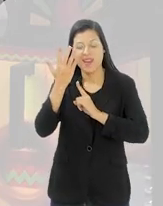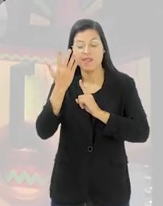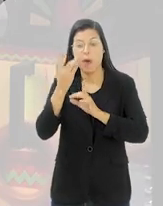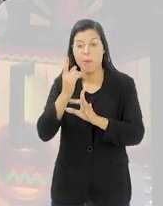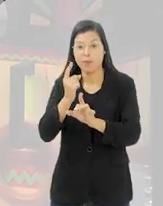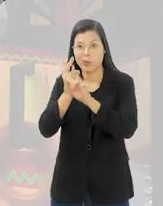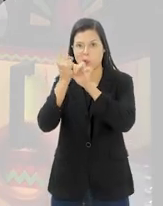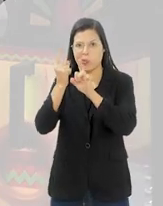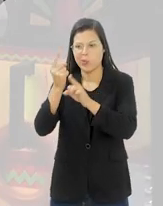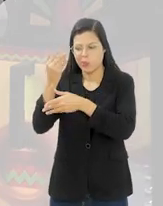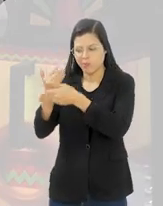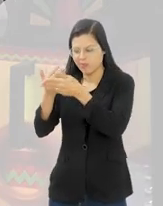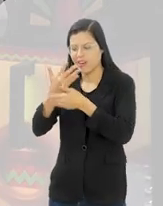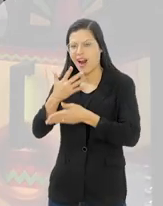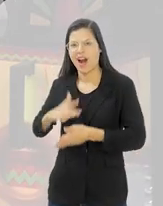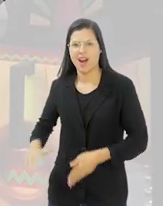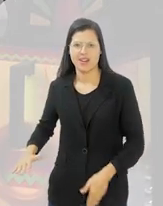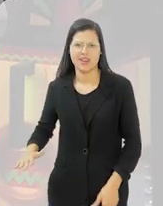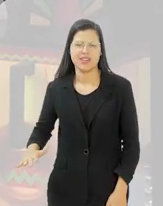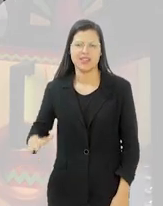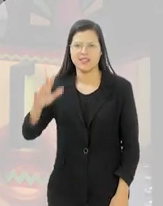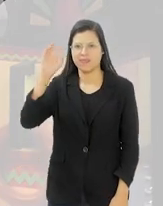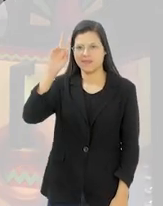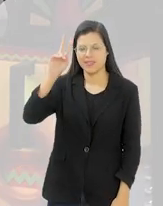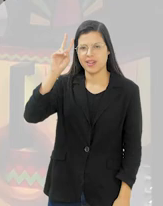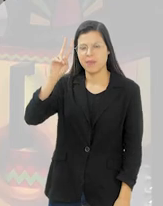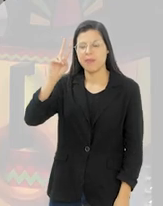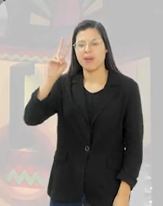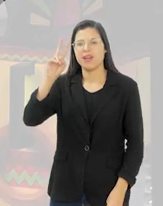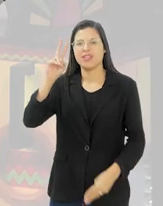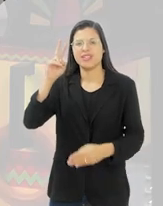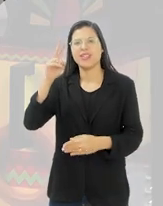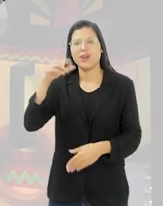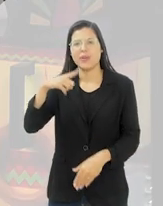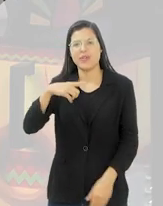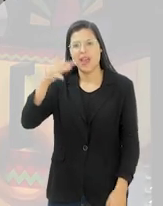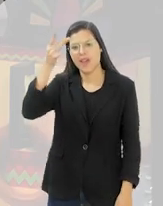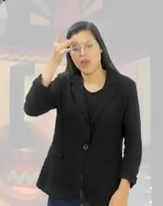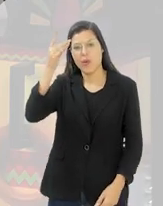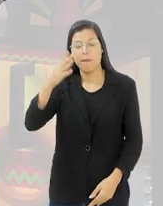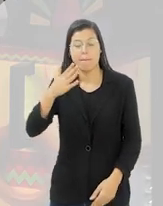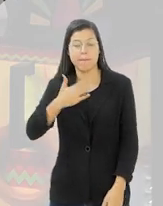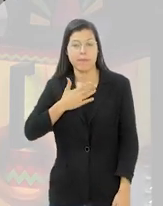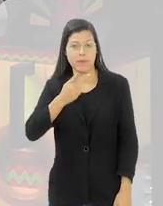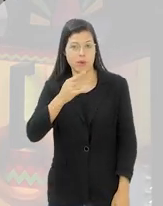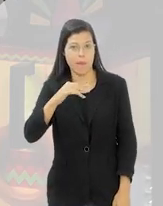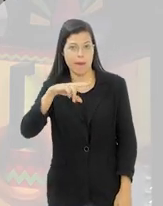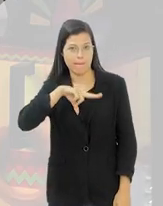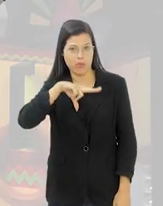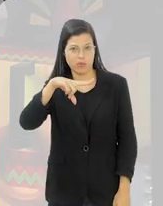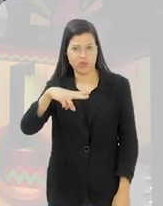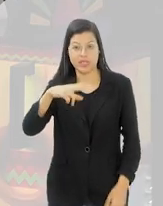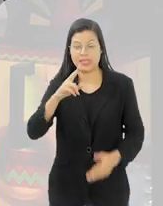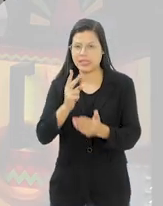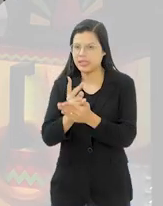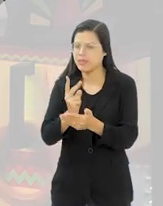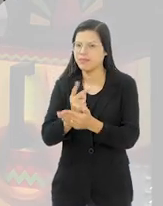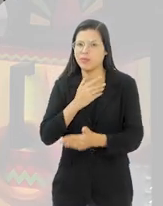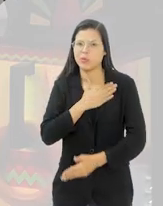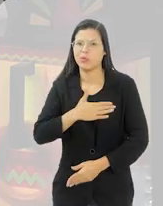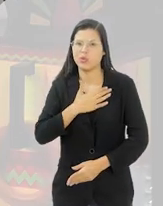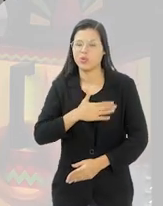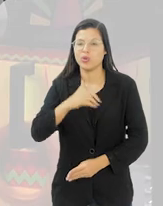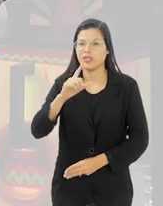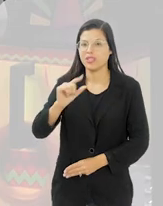mim enquanto criança. A lembrança que eu guardo até hoje, meu pai era português, ele sempre gostou muito de carnaval. Ele saía